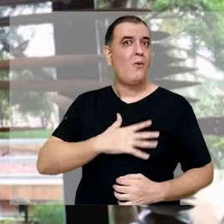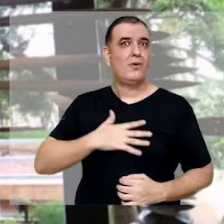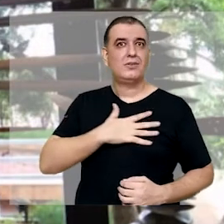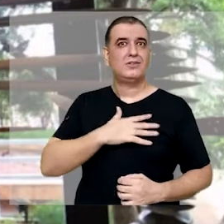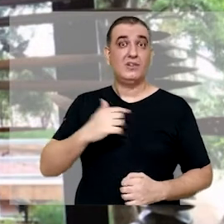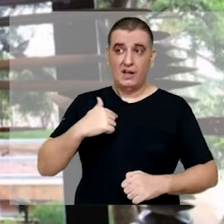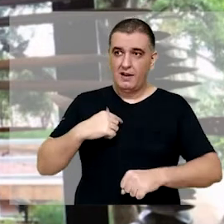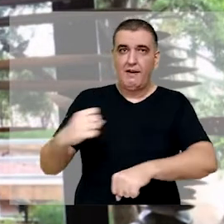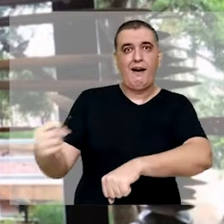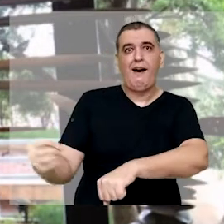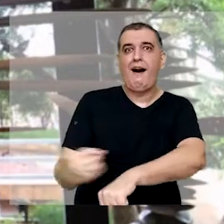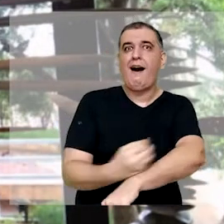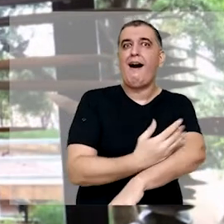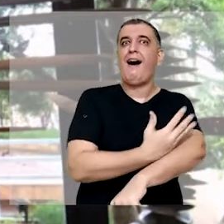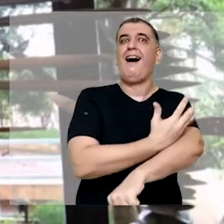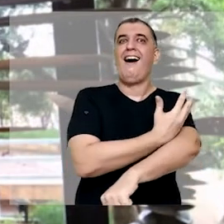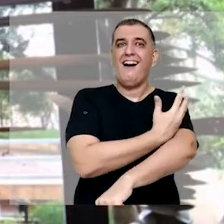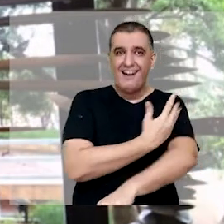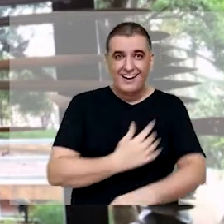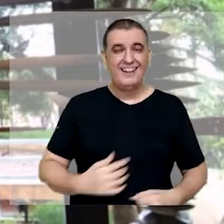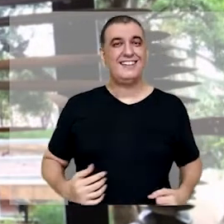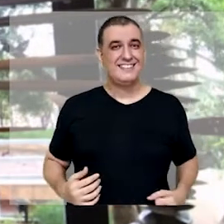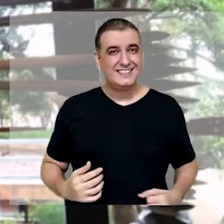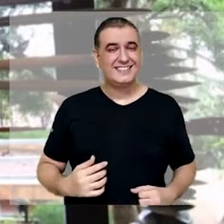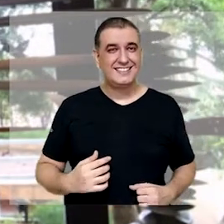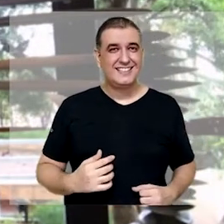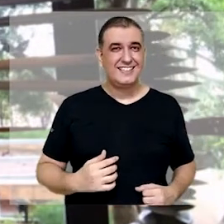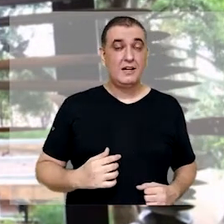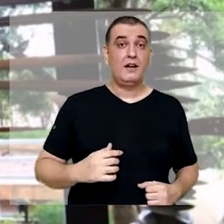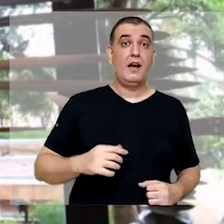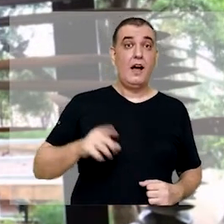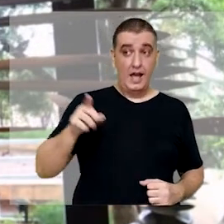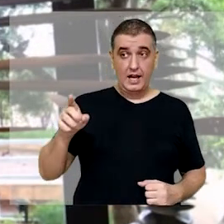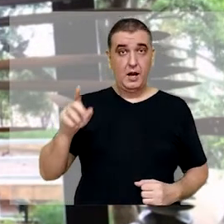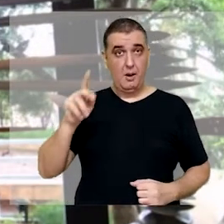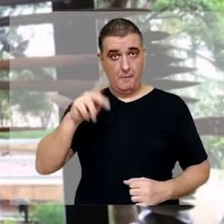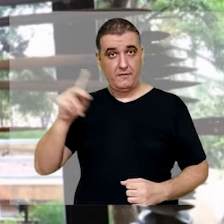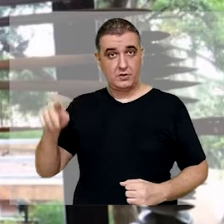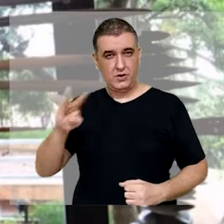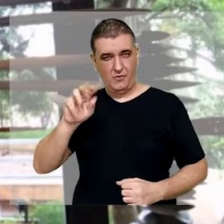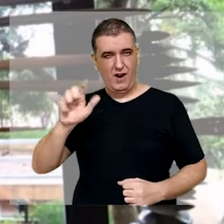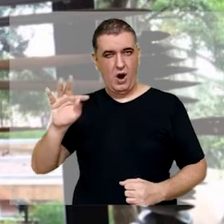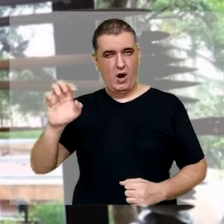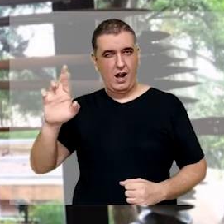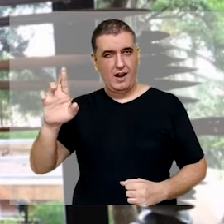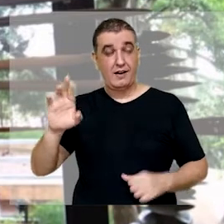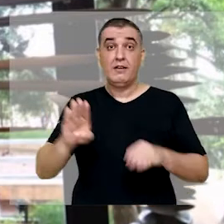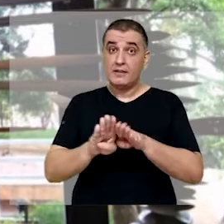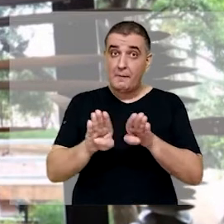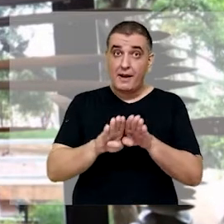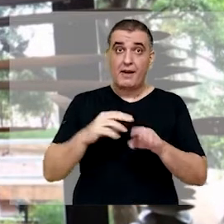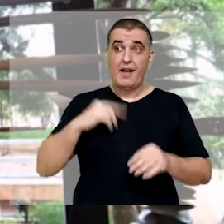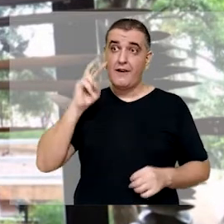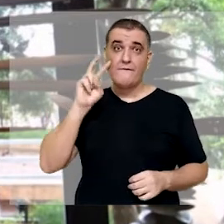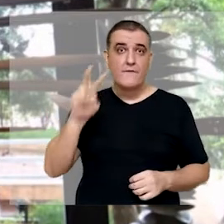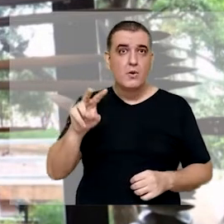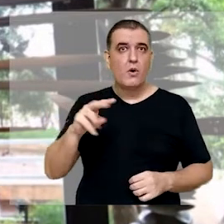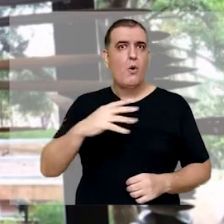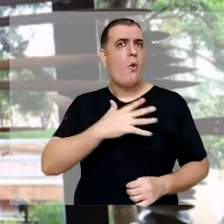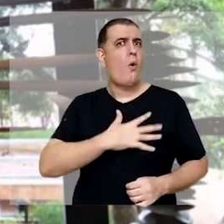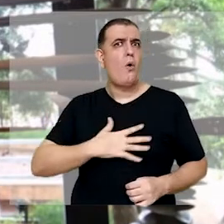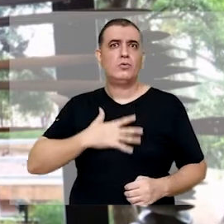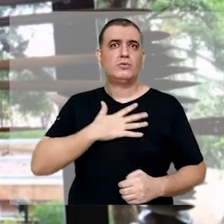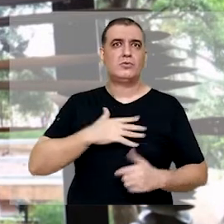Eu fiquei emocionadíssima. E aí, então, sempre o professor Walter, ou seja,